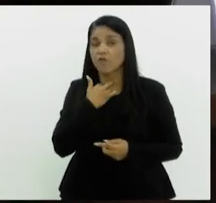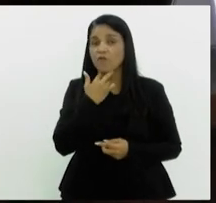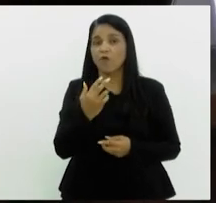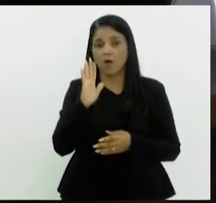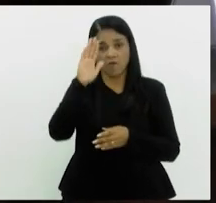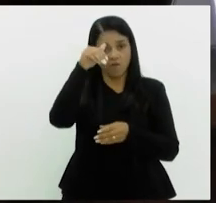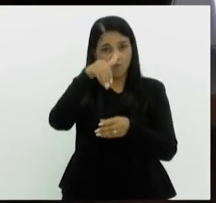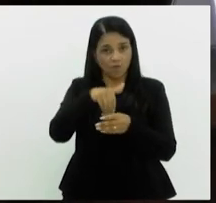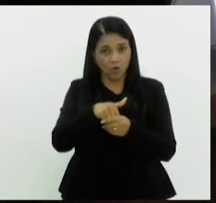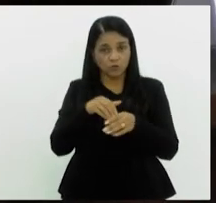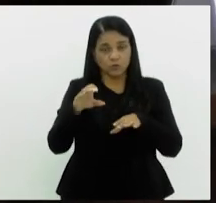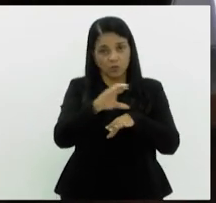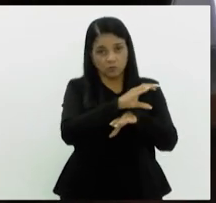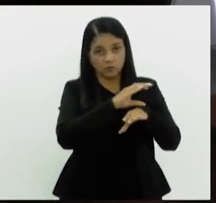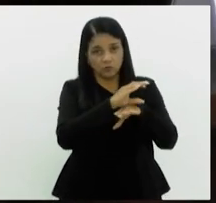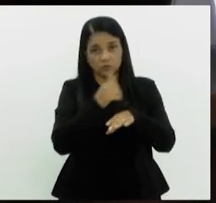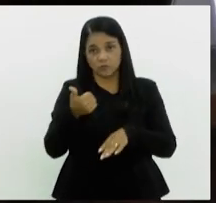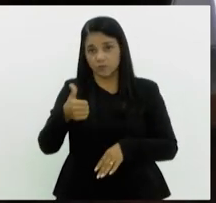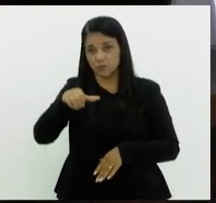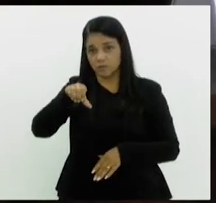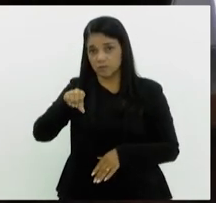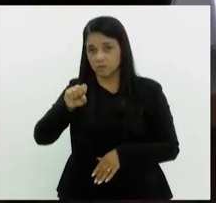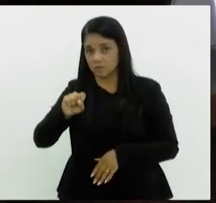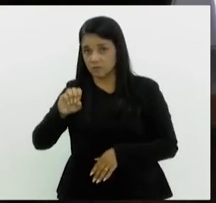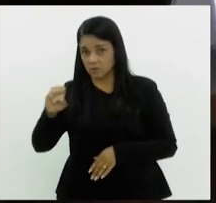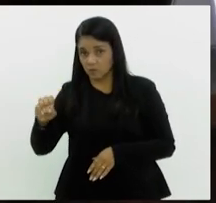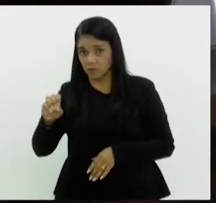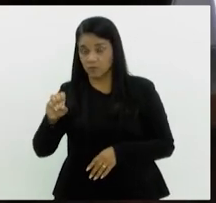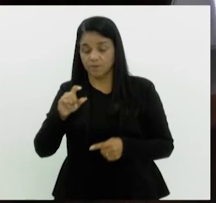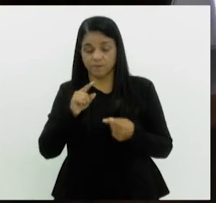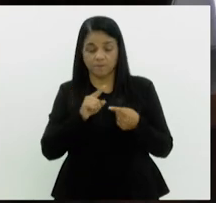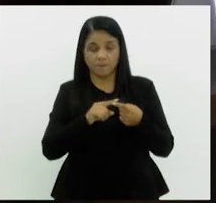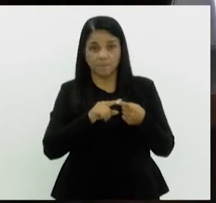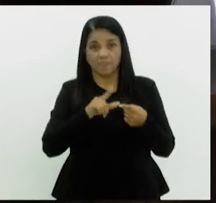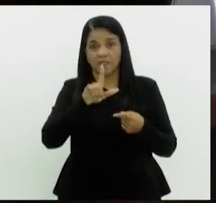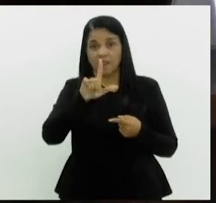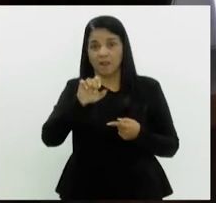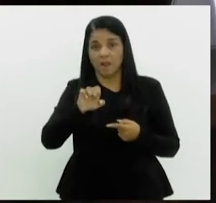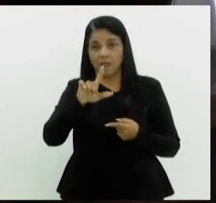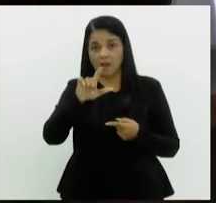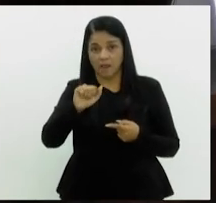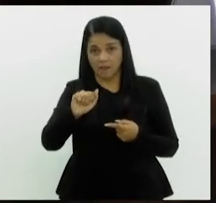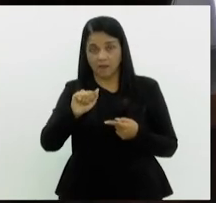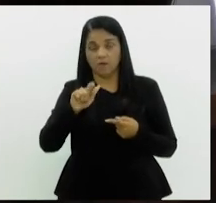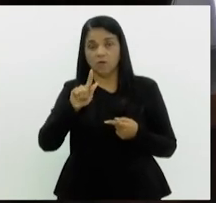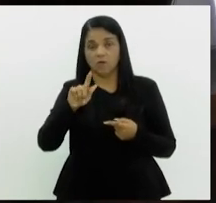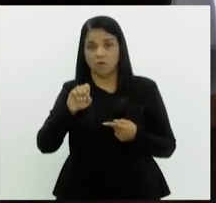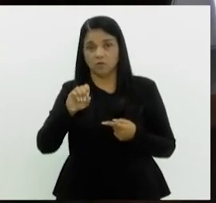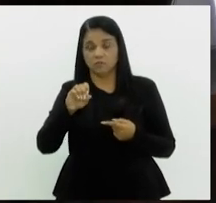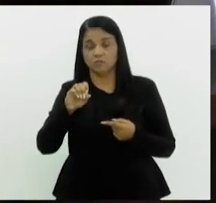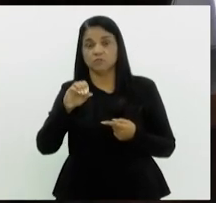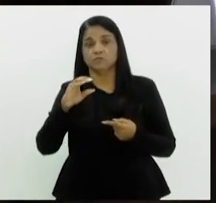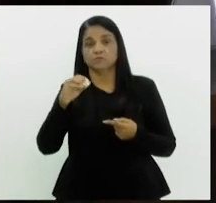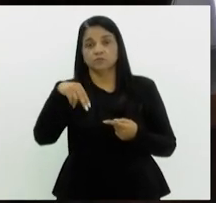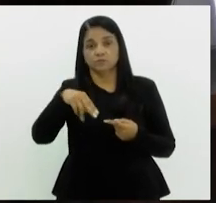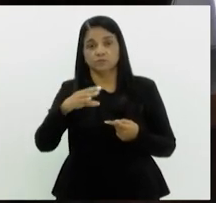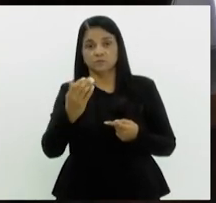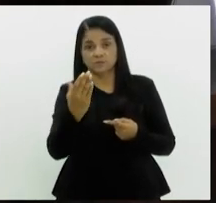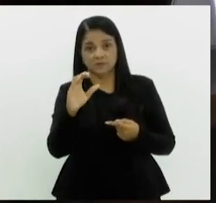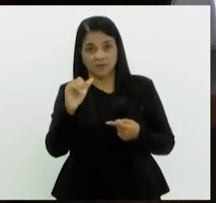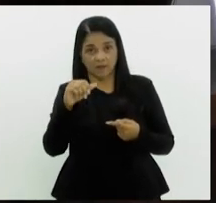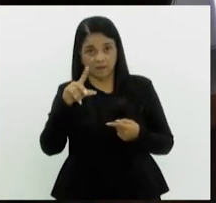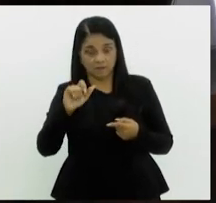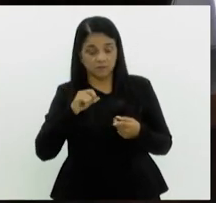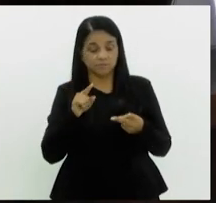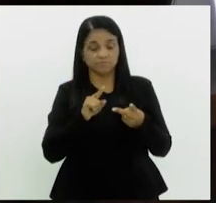Constituição de 1988. Era Lélia Gonzalez e Helena Teodoro. Vamos